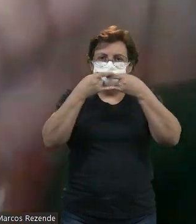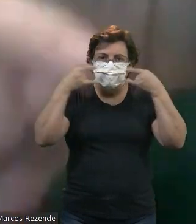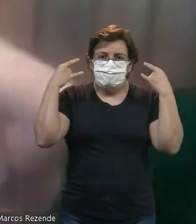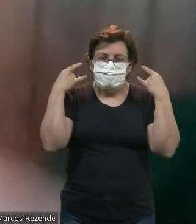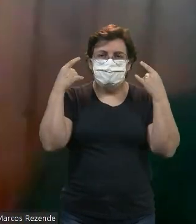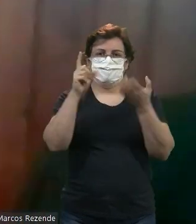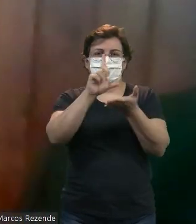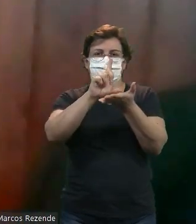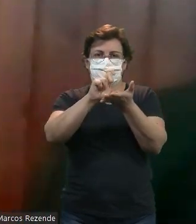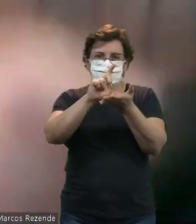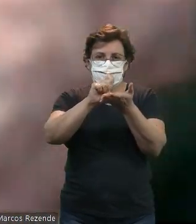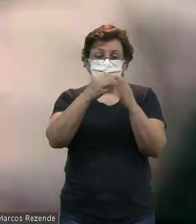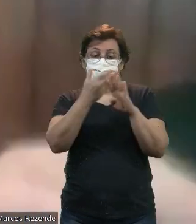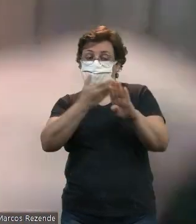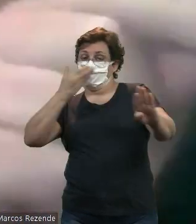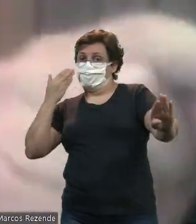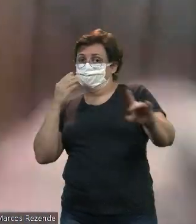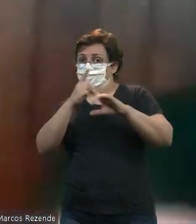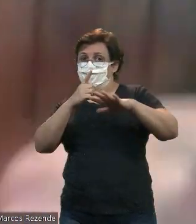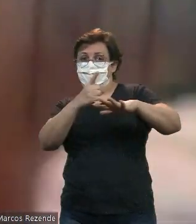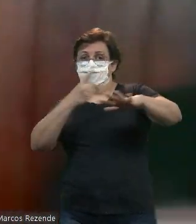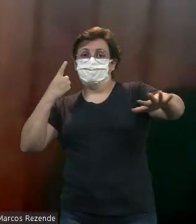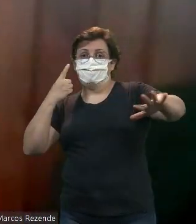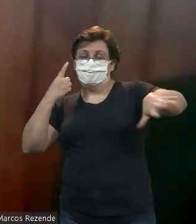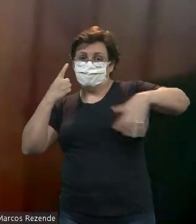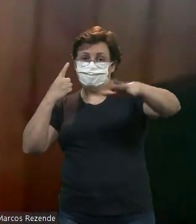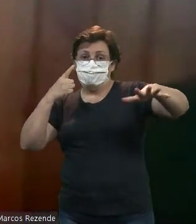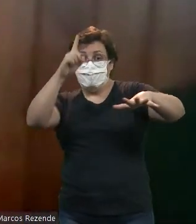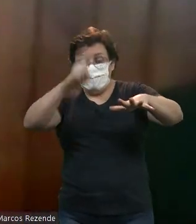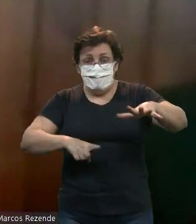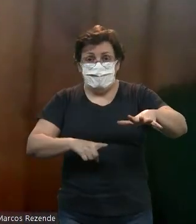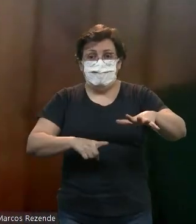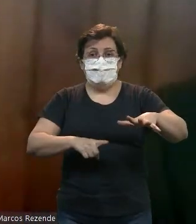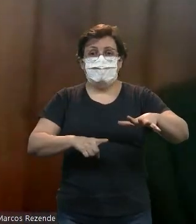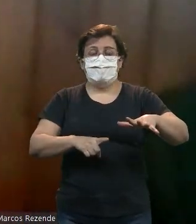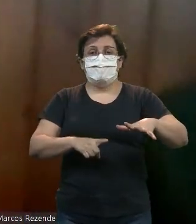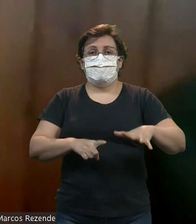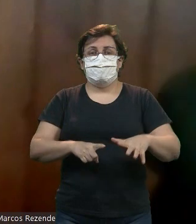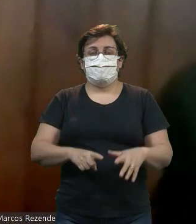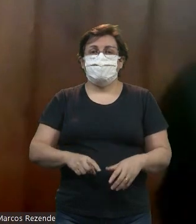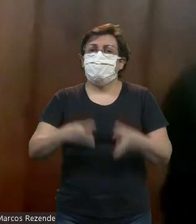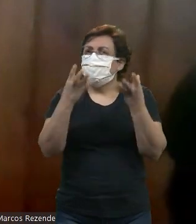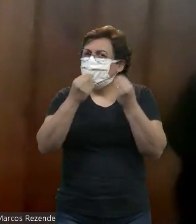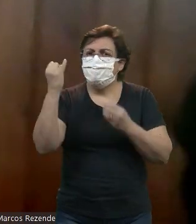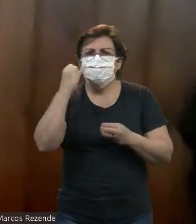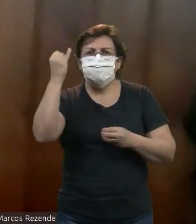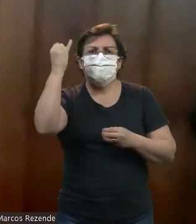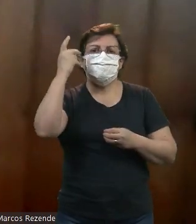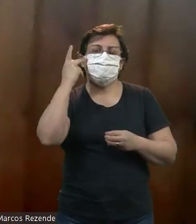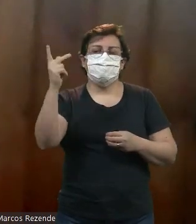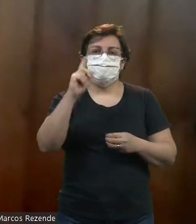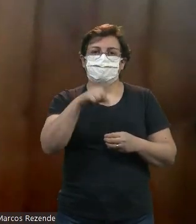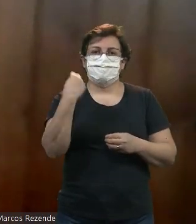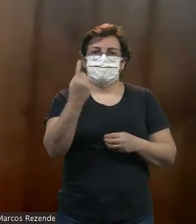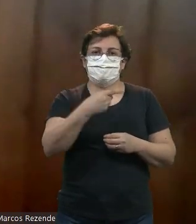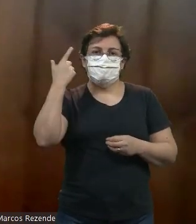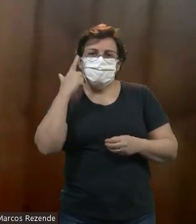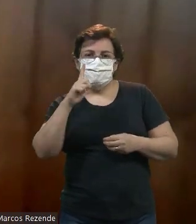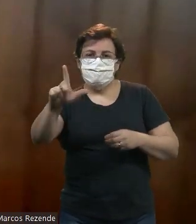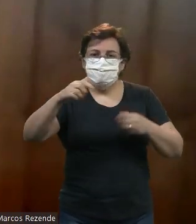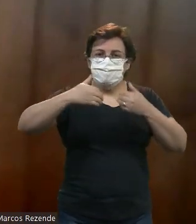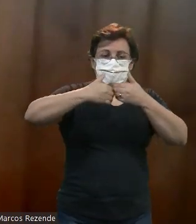o distanciamento. Isso é condição sine qua non para que nós continuemos na